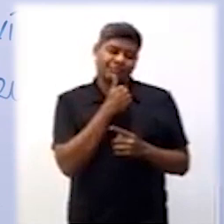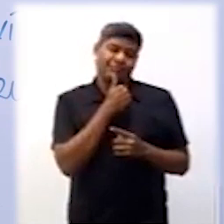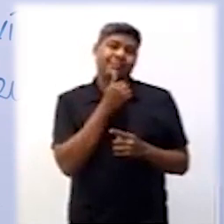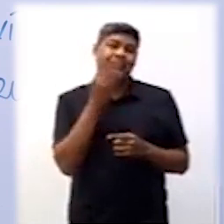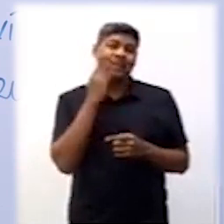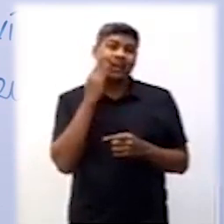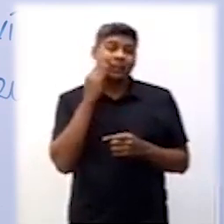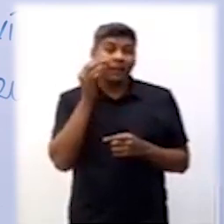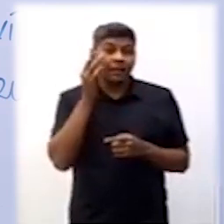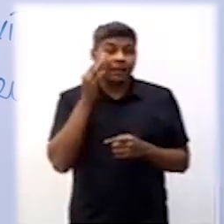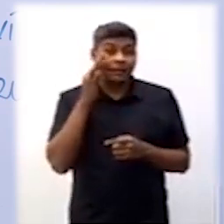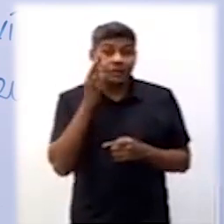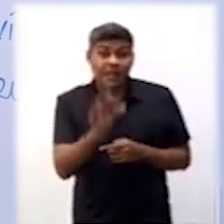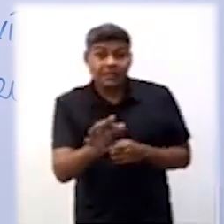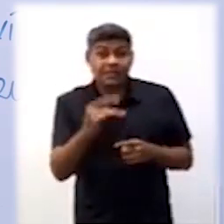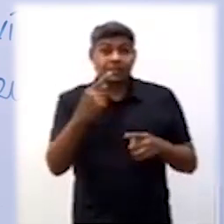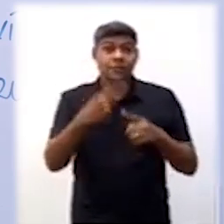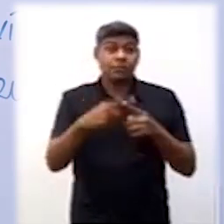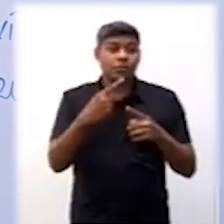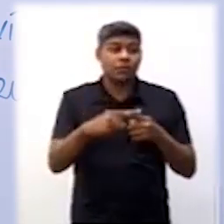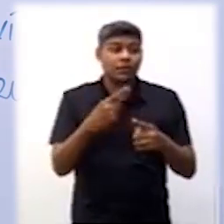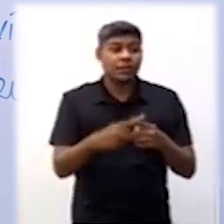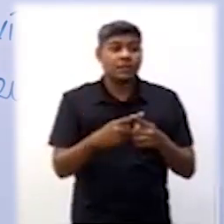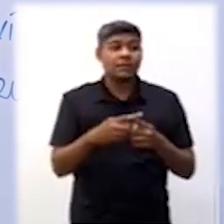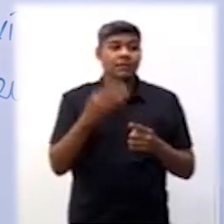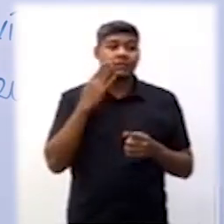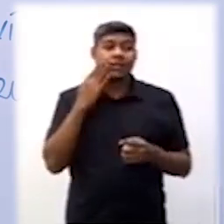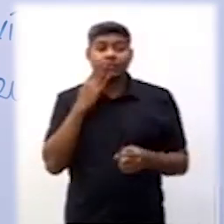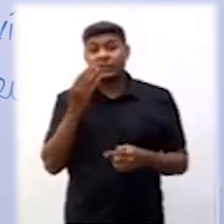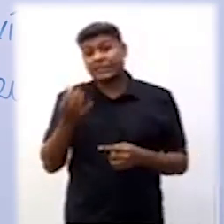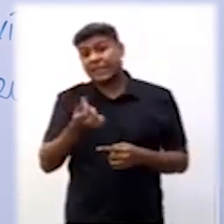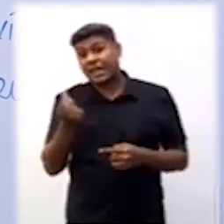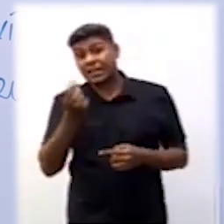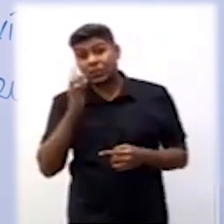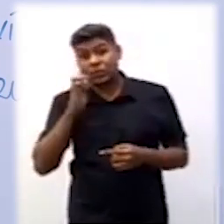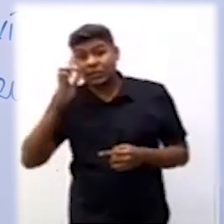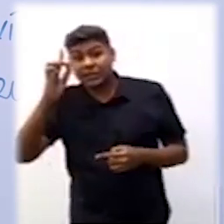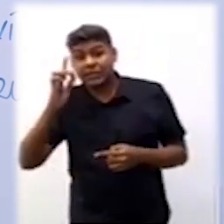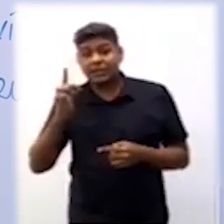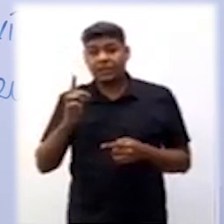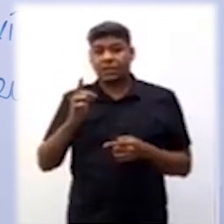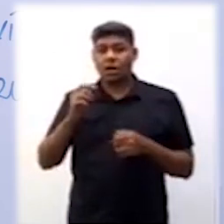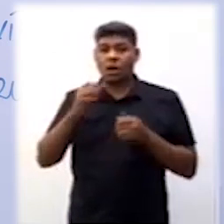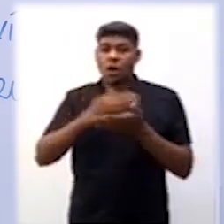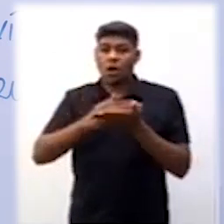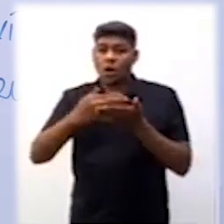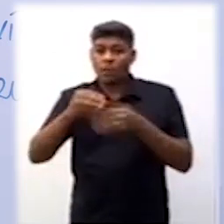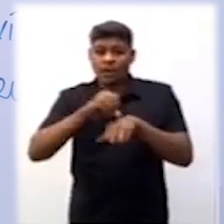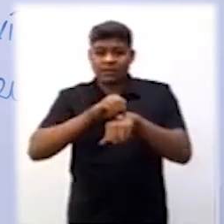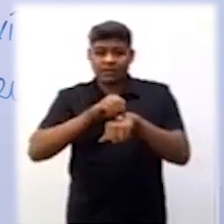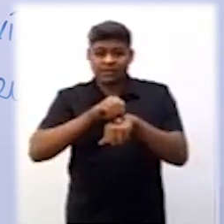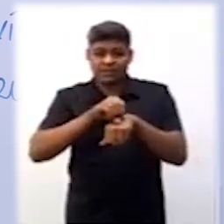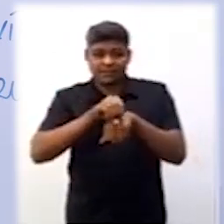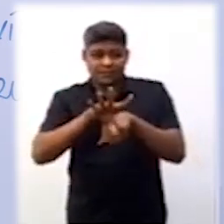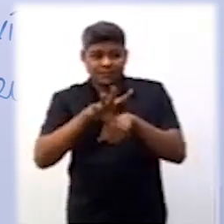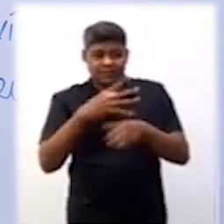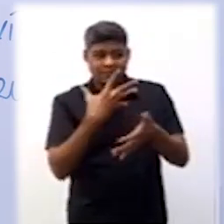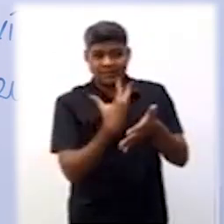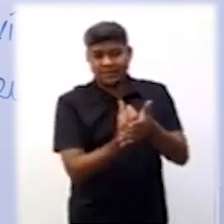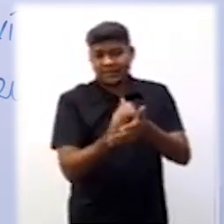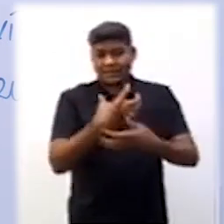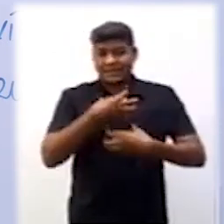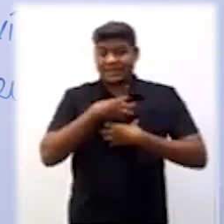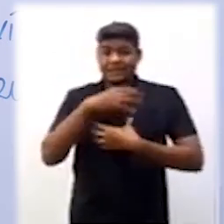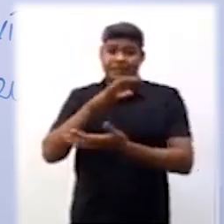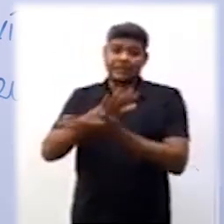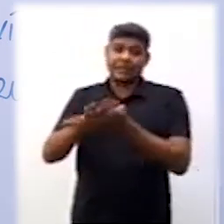interessante, porque já foi comprovado que pelo 4º, 6º dia, você já começa a transmitir. E muitas vezes você não tem os sintomas. Na